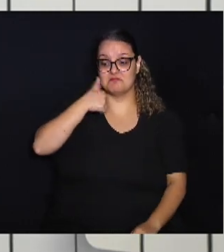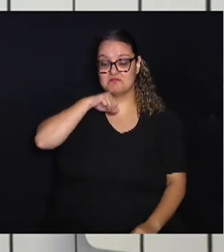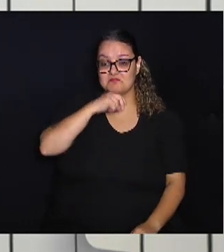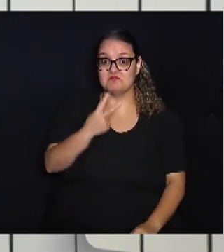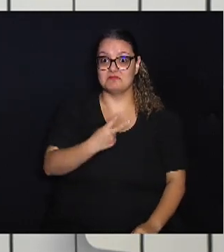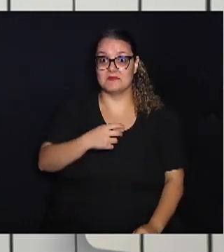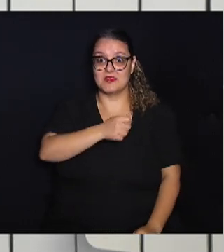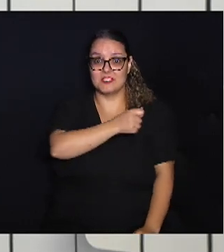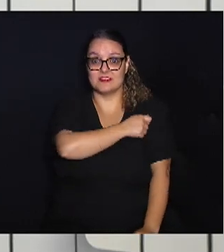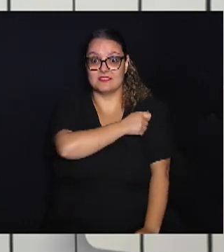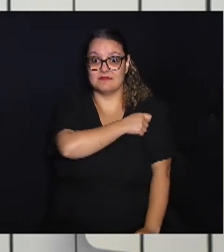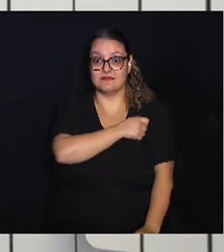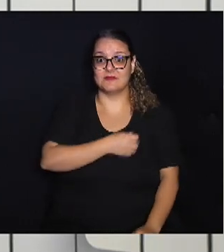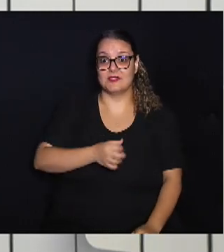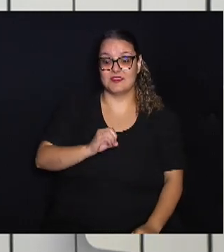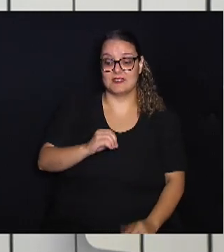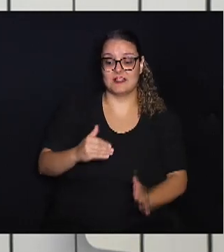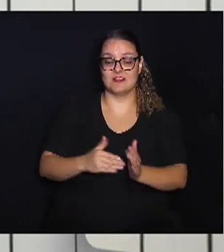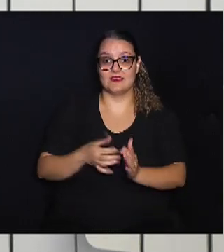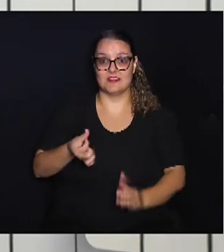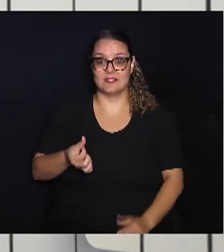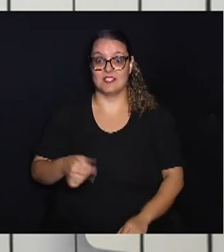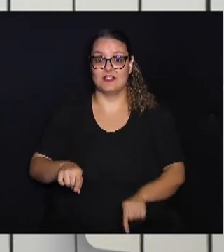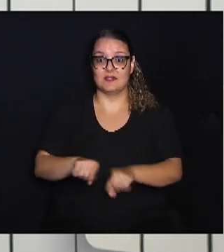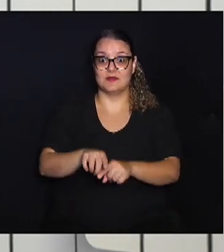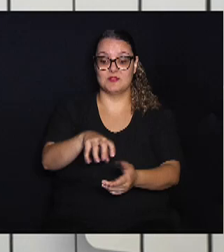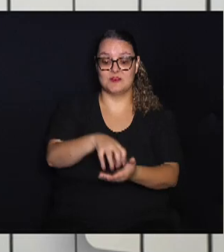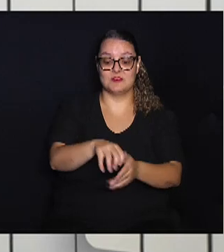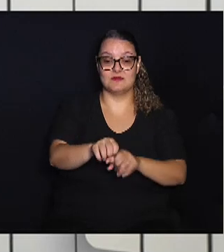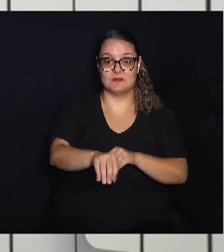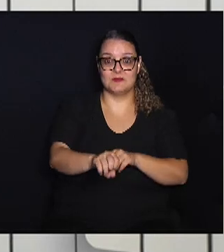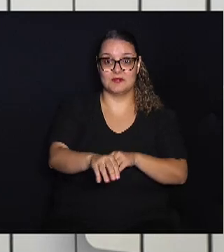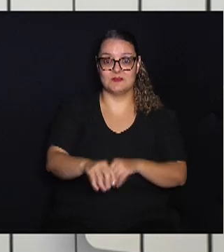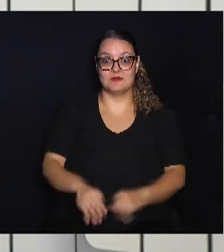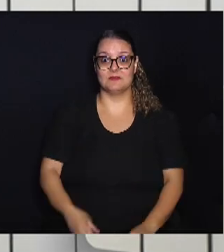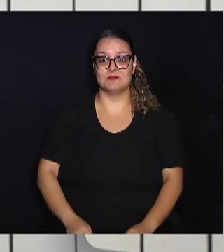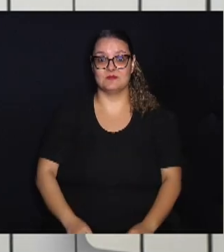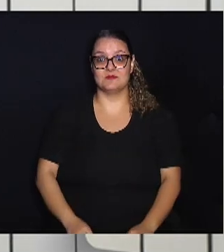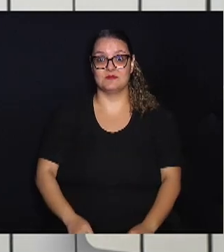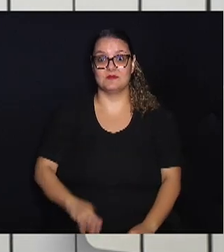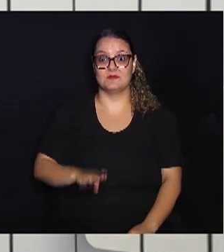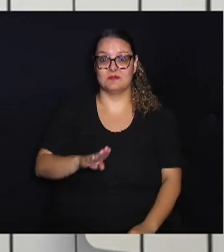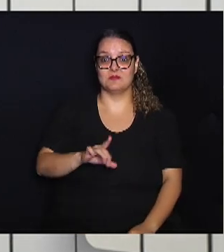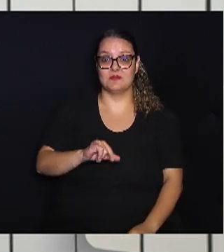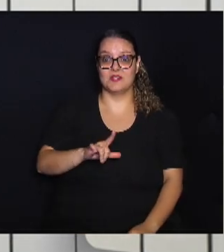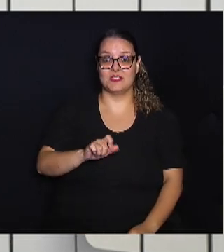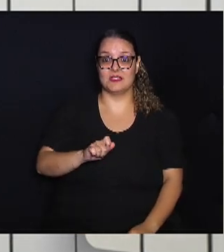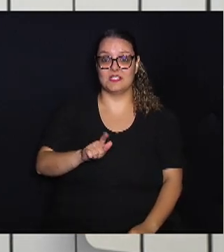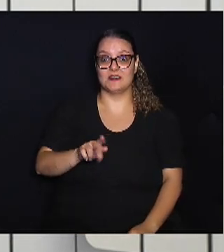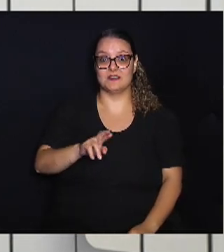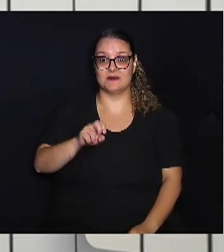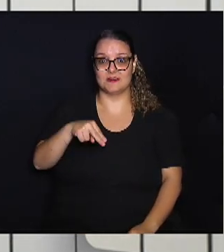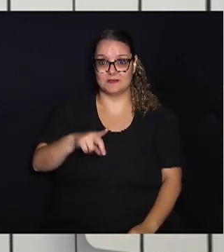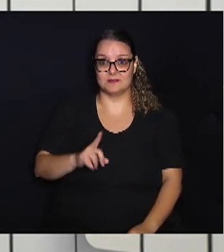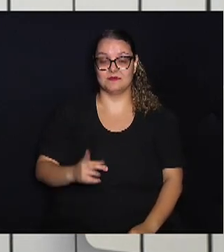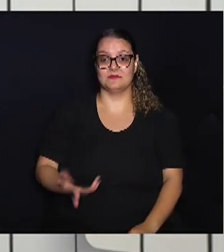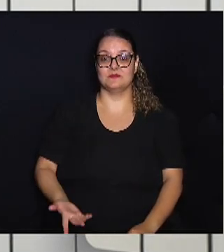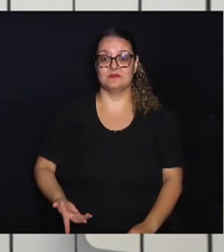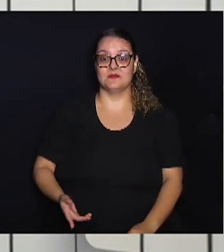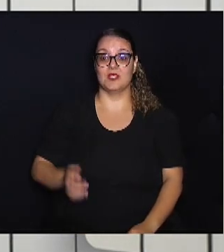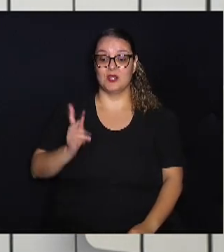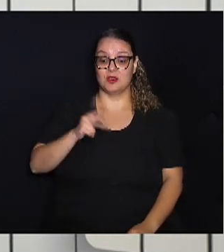e para os educadores do Centro Educacional Infantil Billy Graham. Com isso, os professores